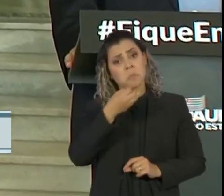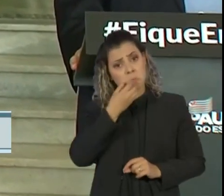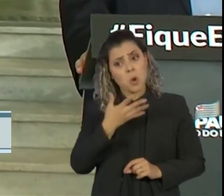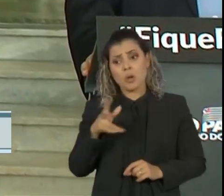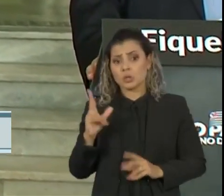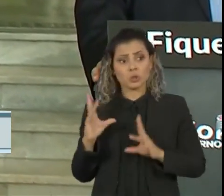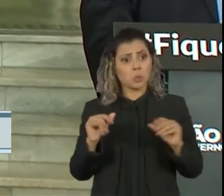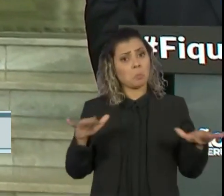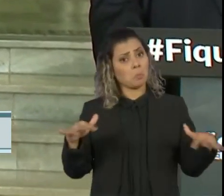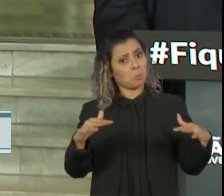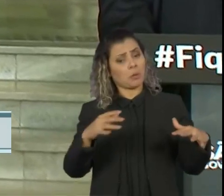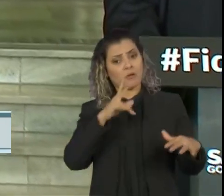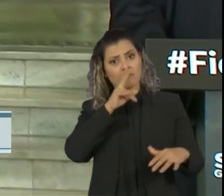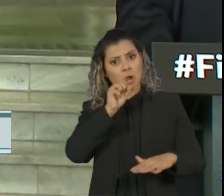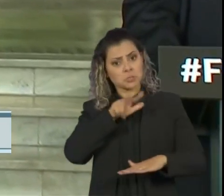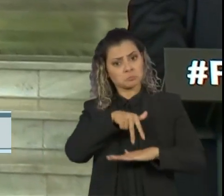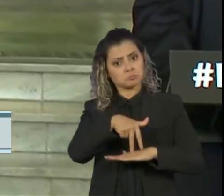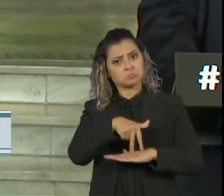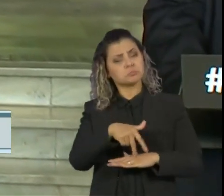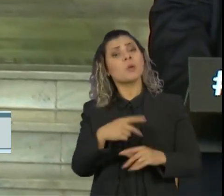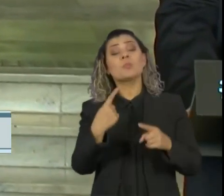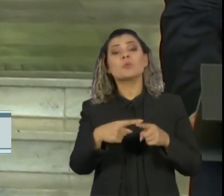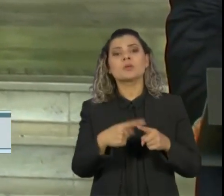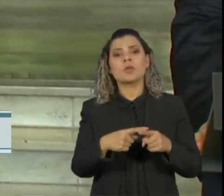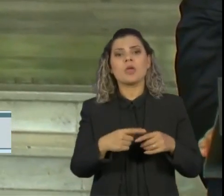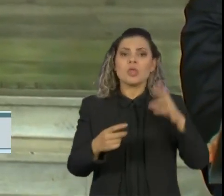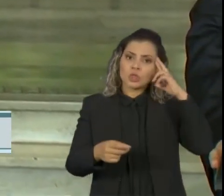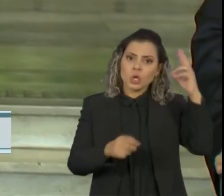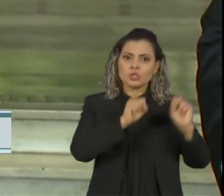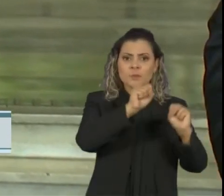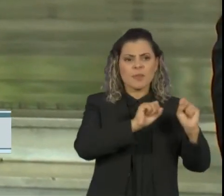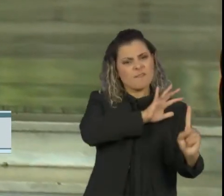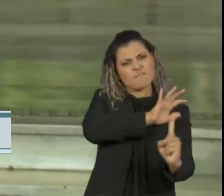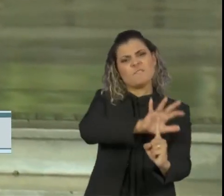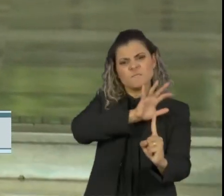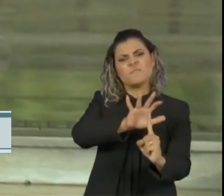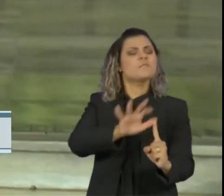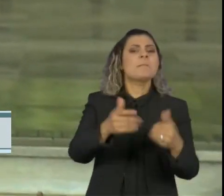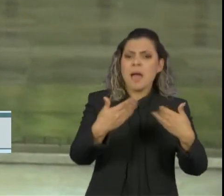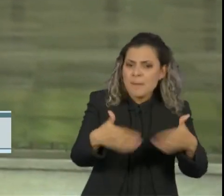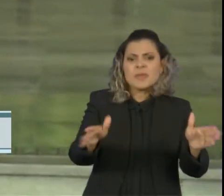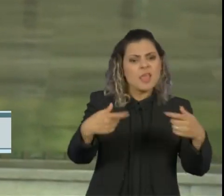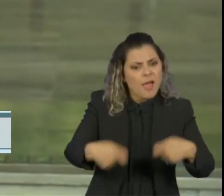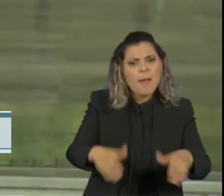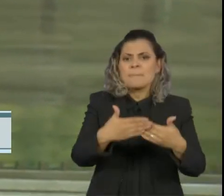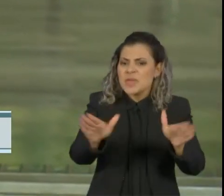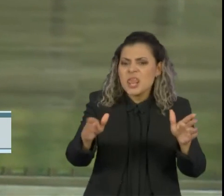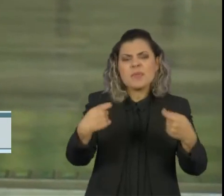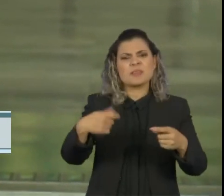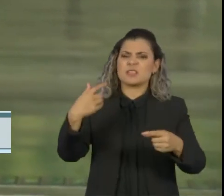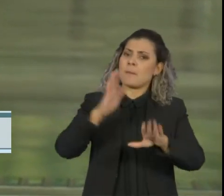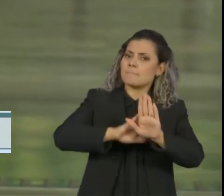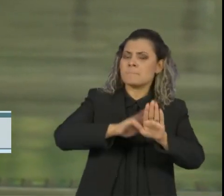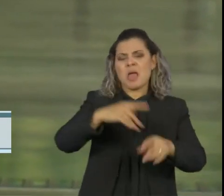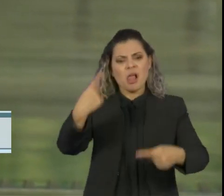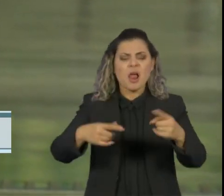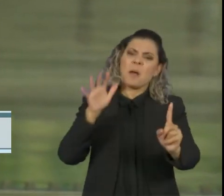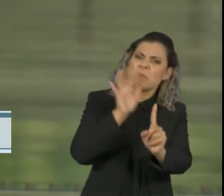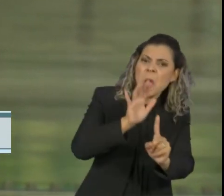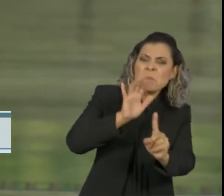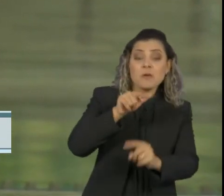também a manter a postura mais rígida em relação ao isolamento social e à quarentena em